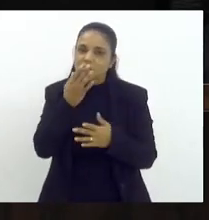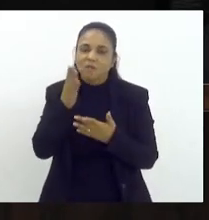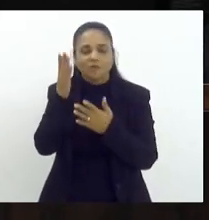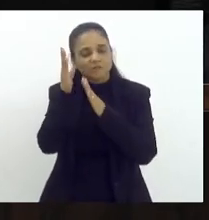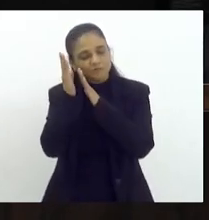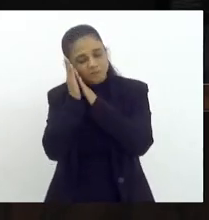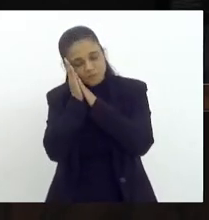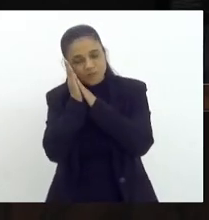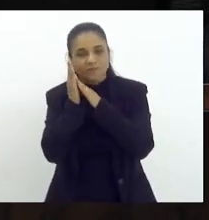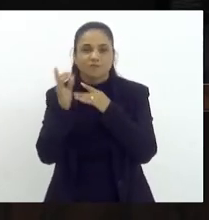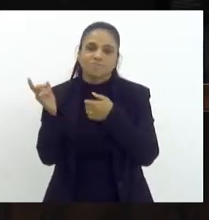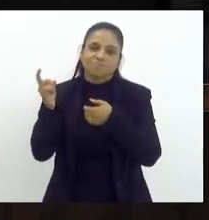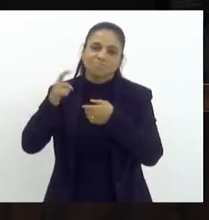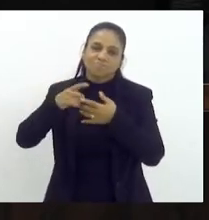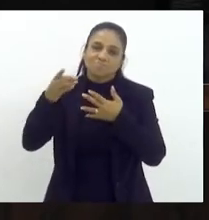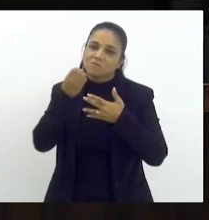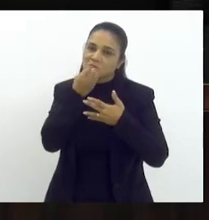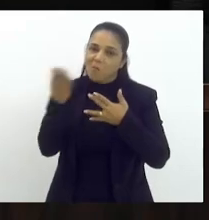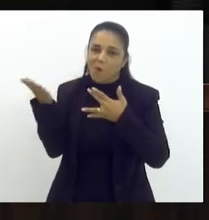e um bom recesso